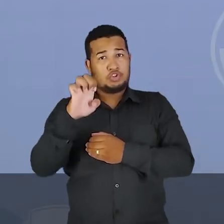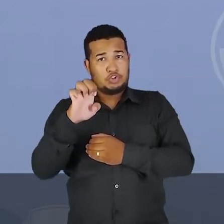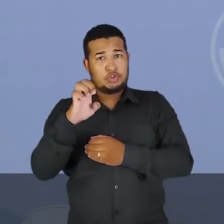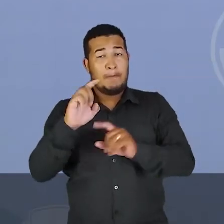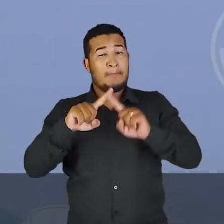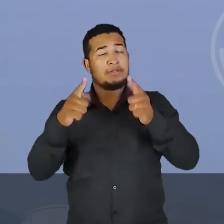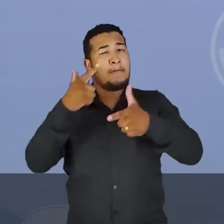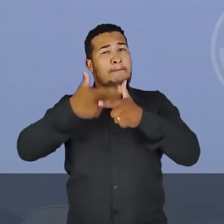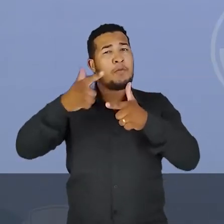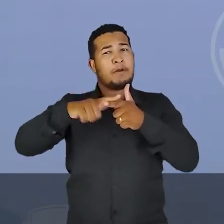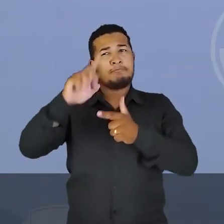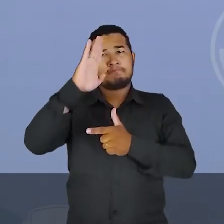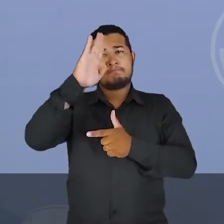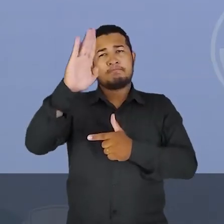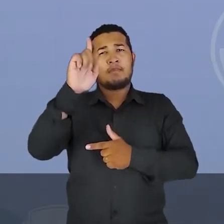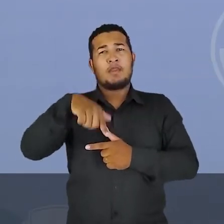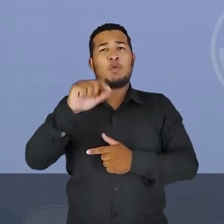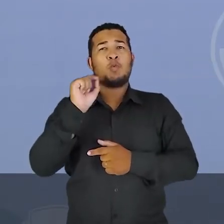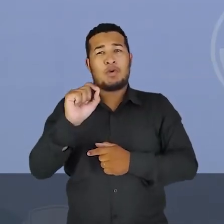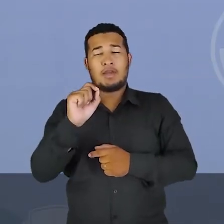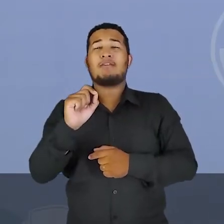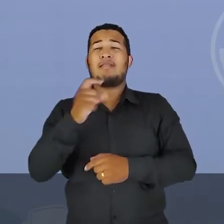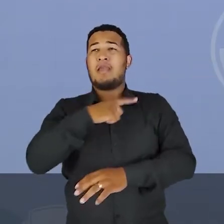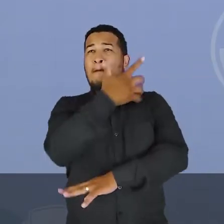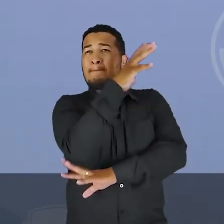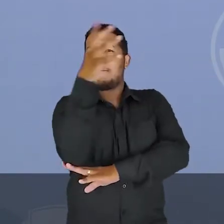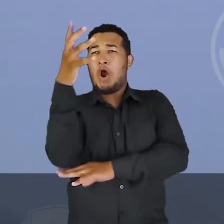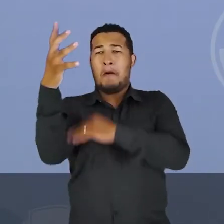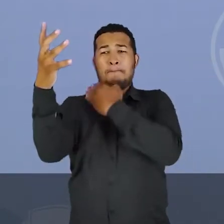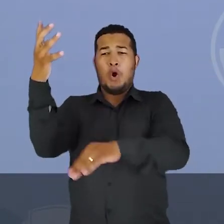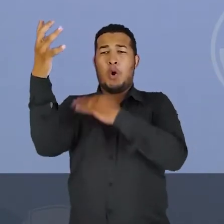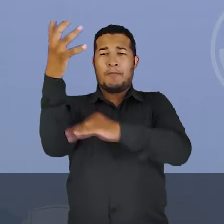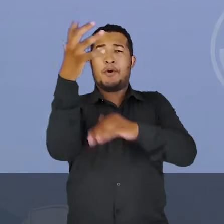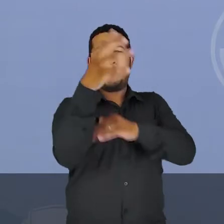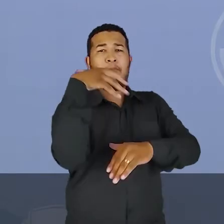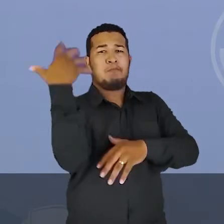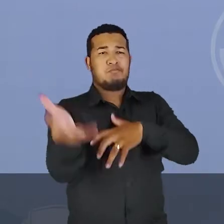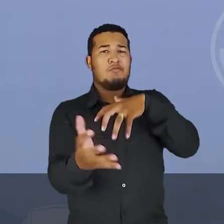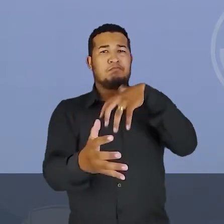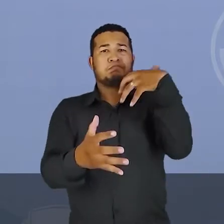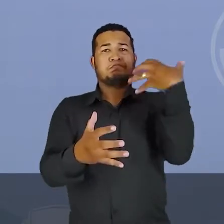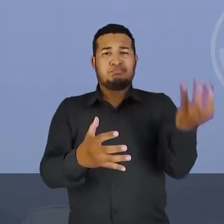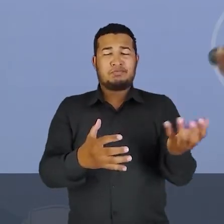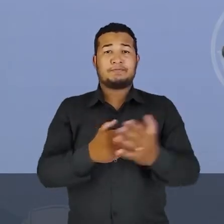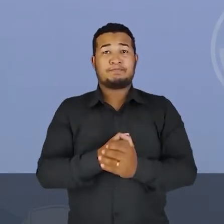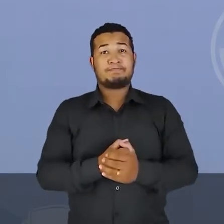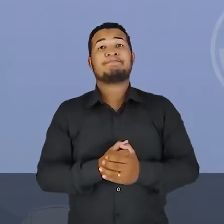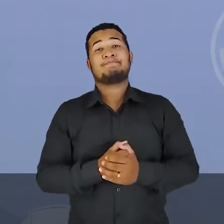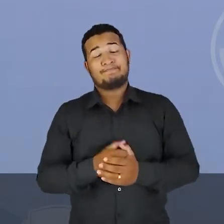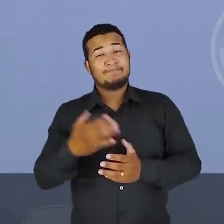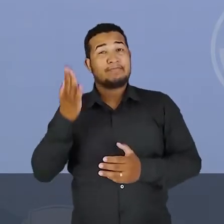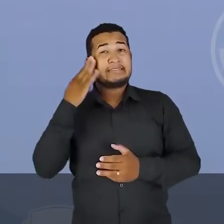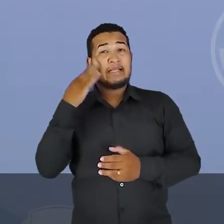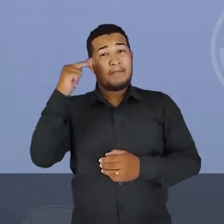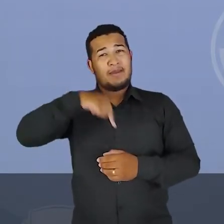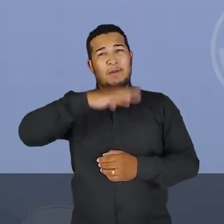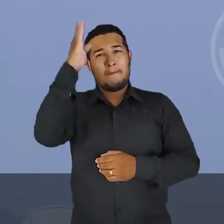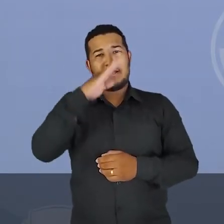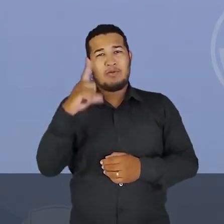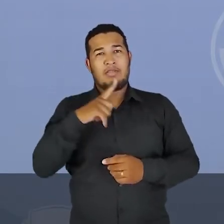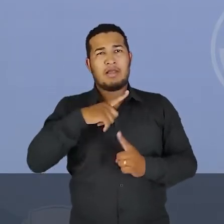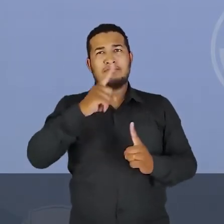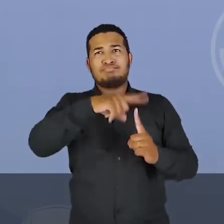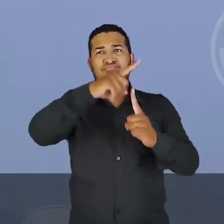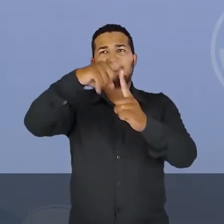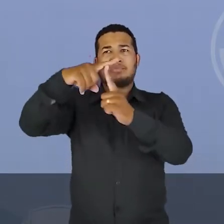recuperação de nascentes, que é o desmatamento. Nós sabemos que o Brasil ele é formado por vários tipos de biomas, como a